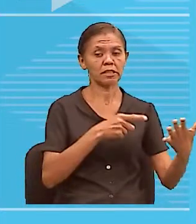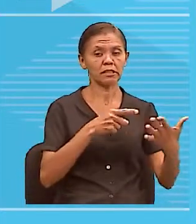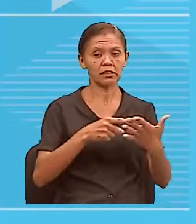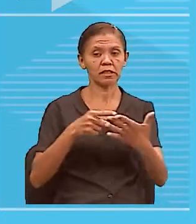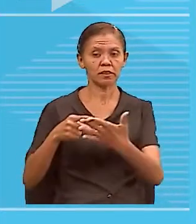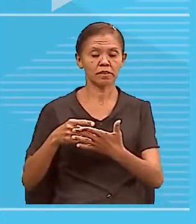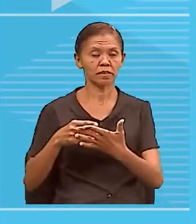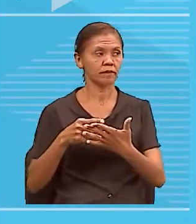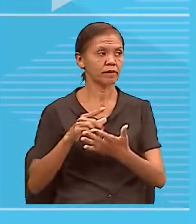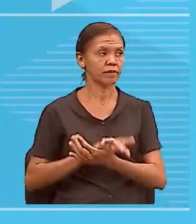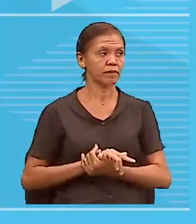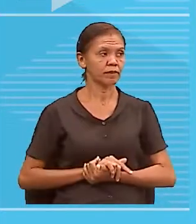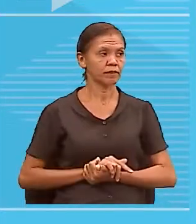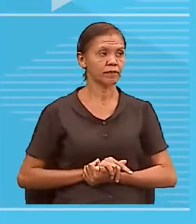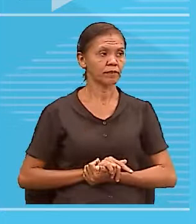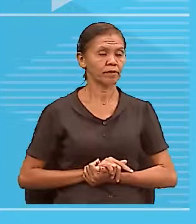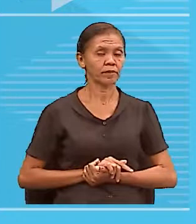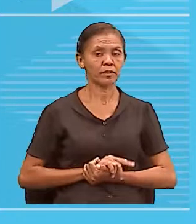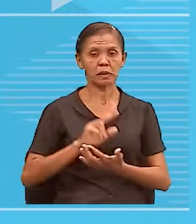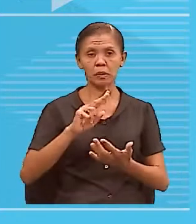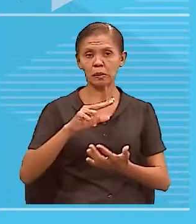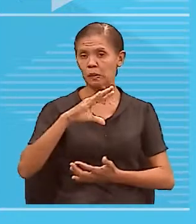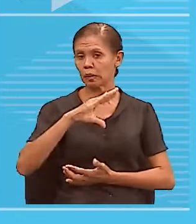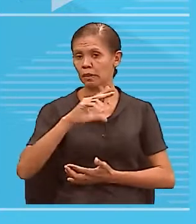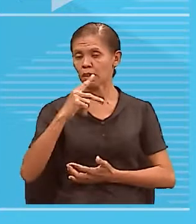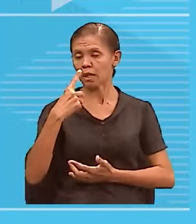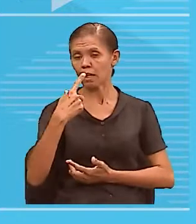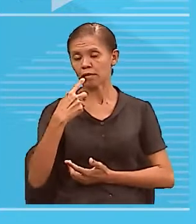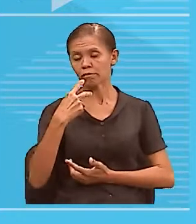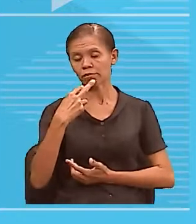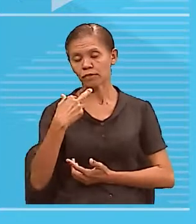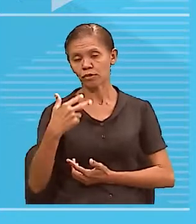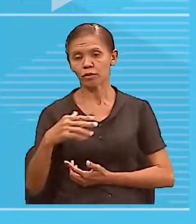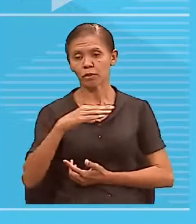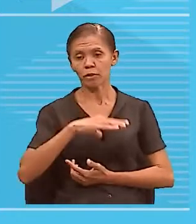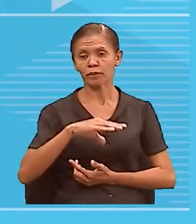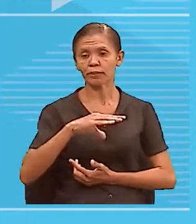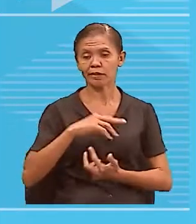também Dill hablo Tu hablas